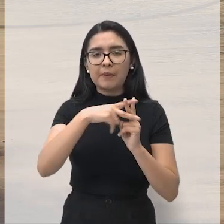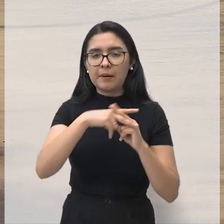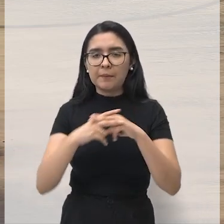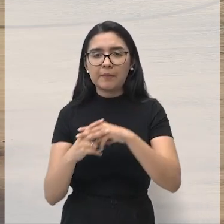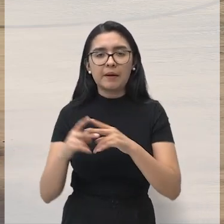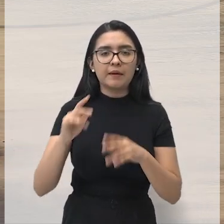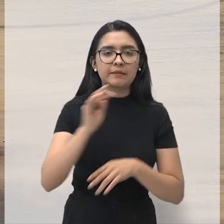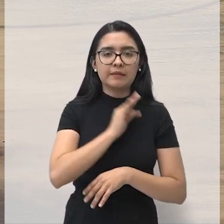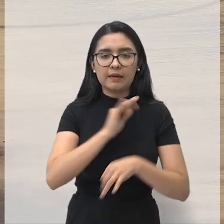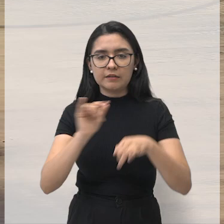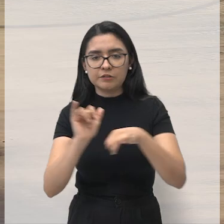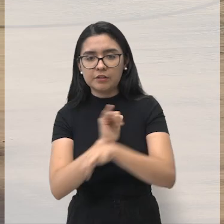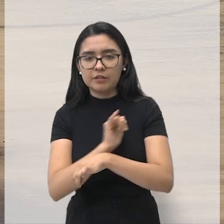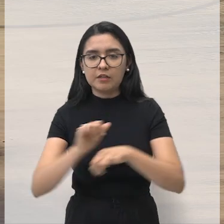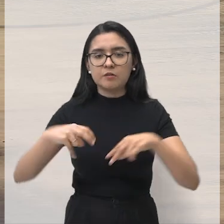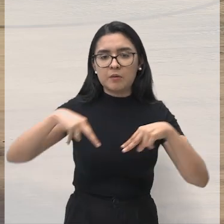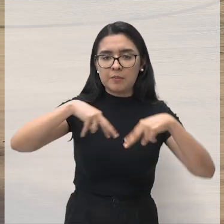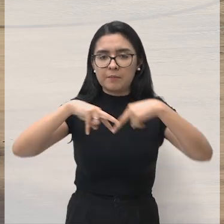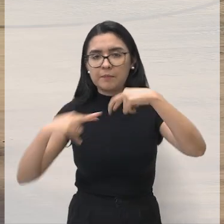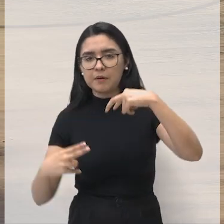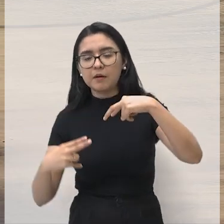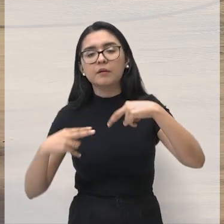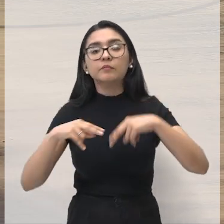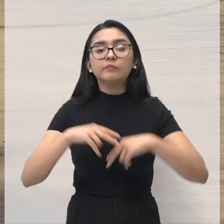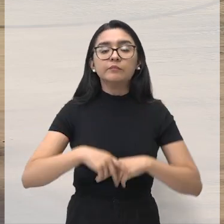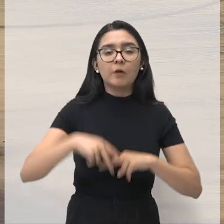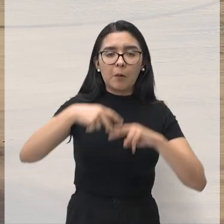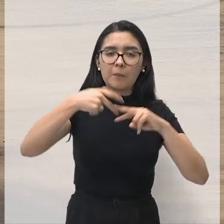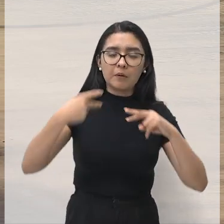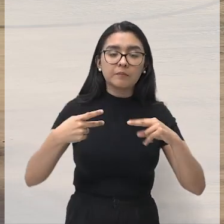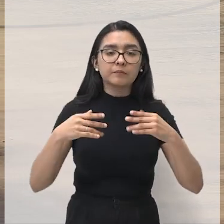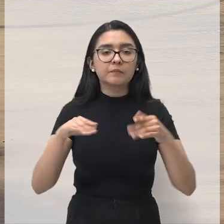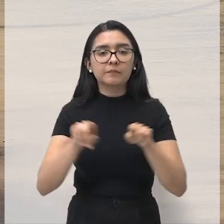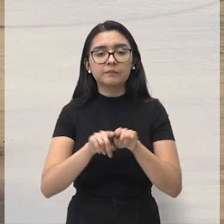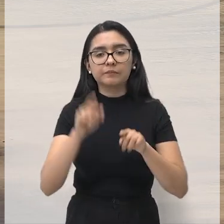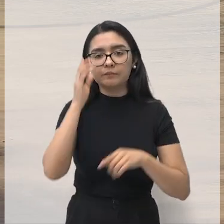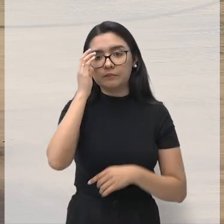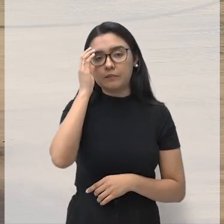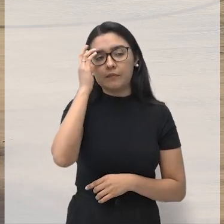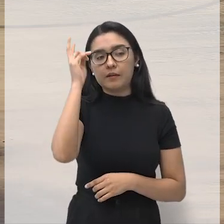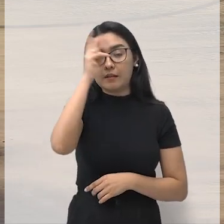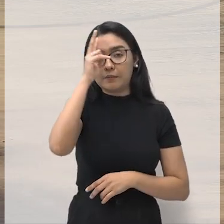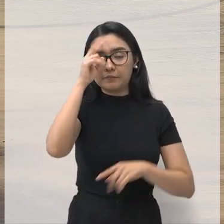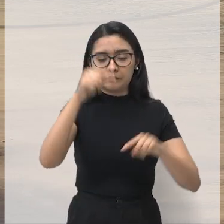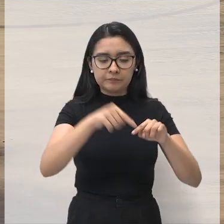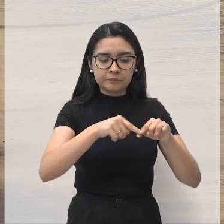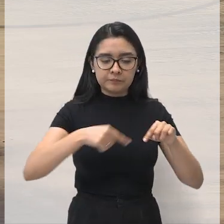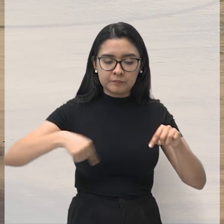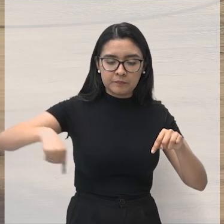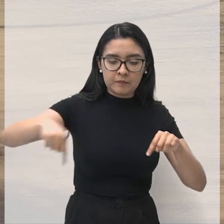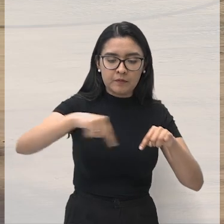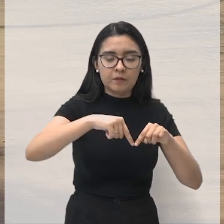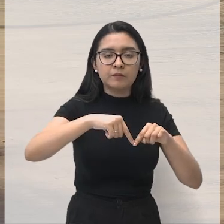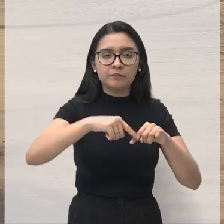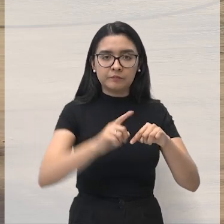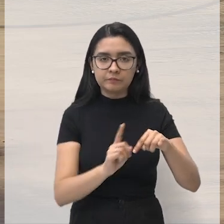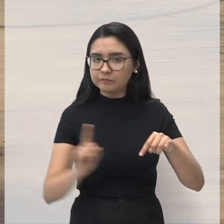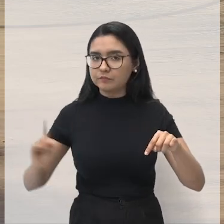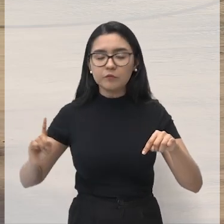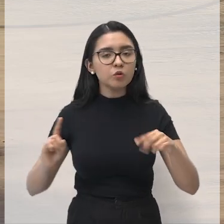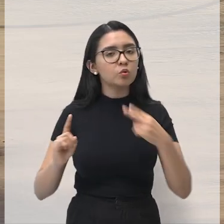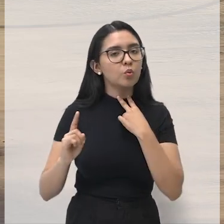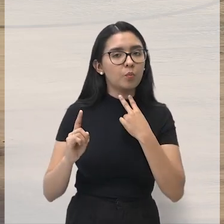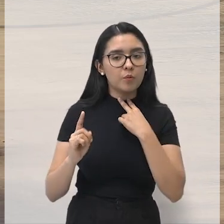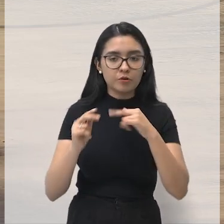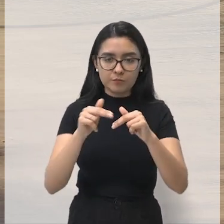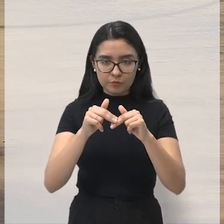e táticas para derrubar o seu oponente com a costa no solo. Lembrando que eles não podem sair dessa demarcação. Por